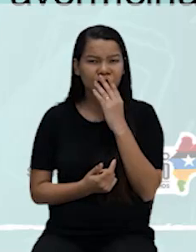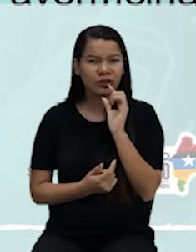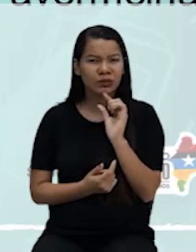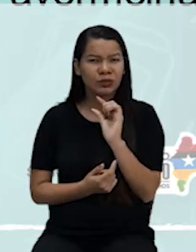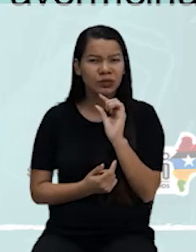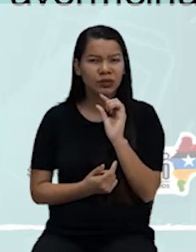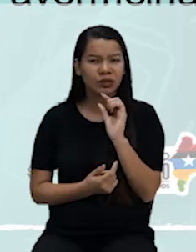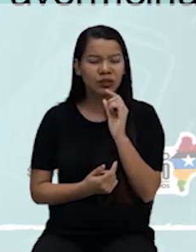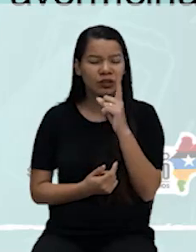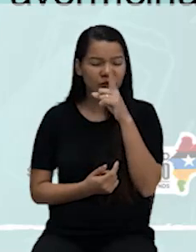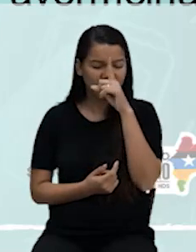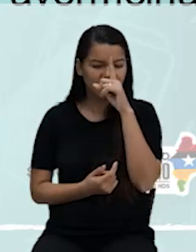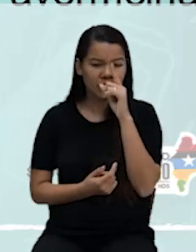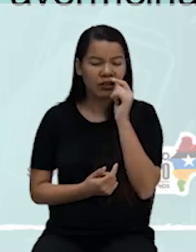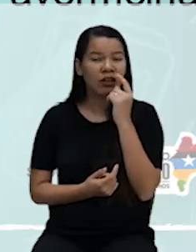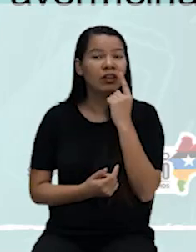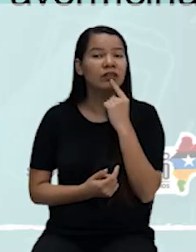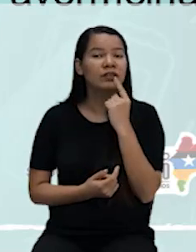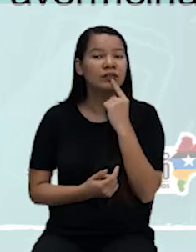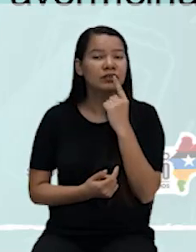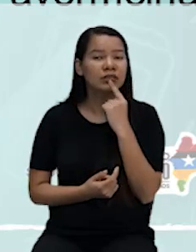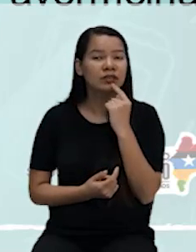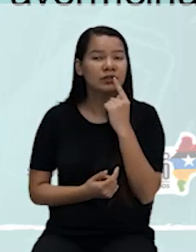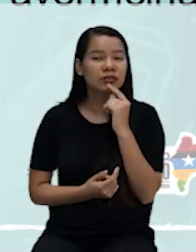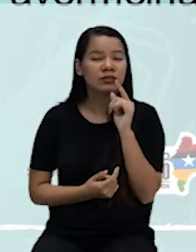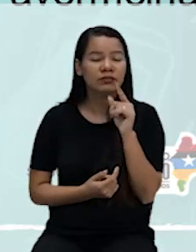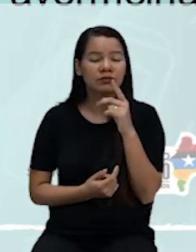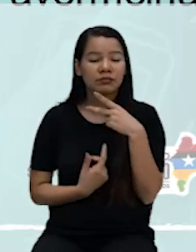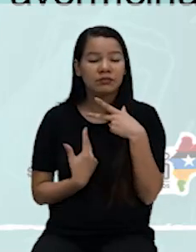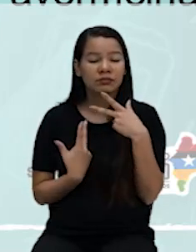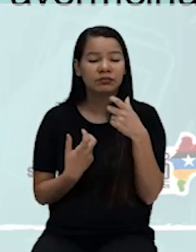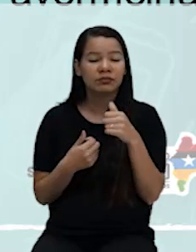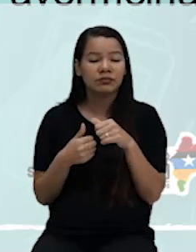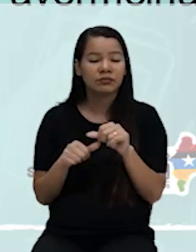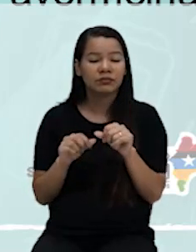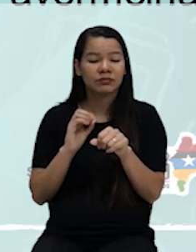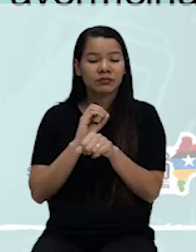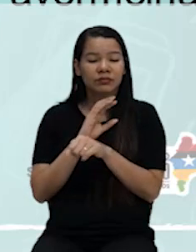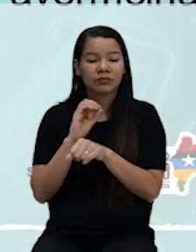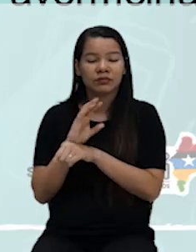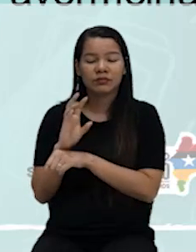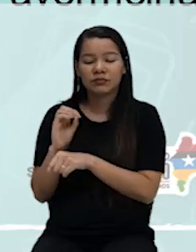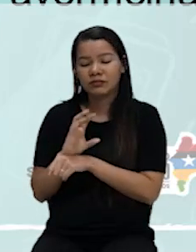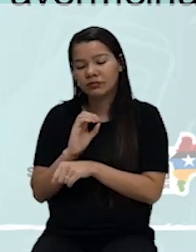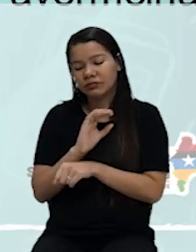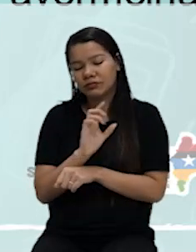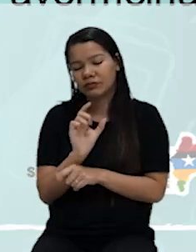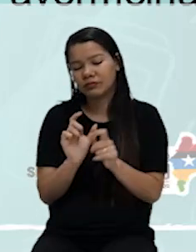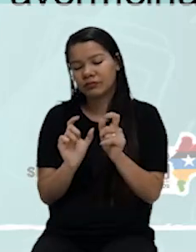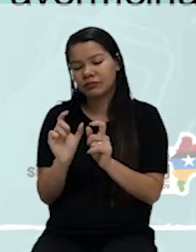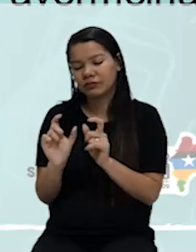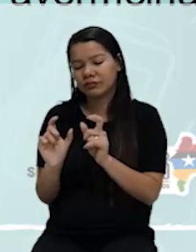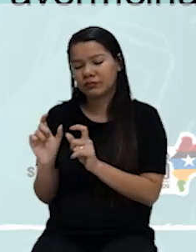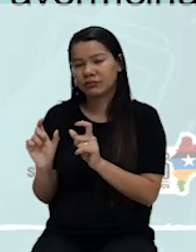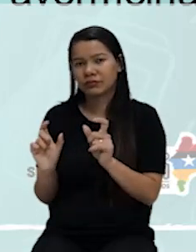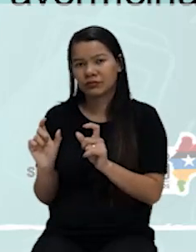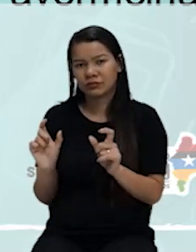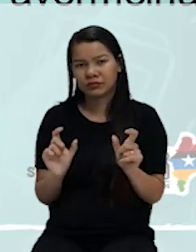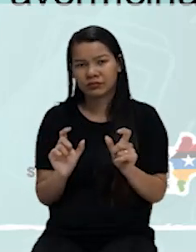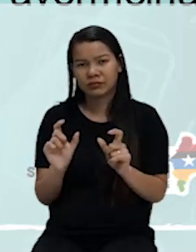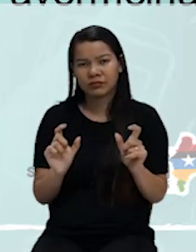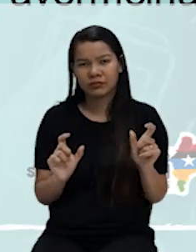pouco avermelhada, E você percebe que está soltando pedacinhos desse